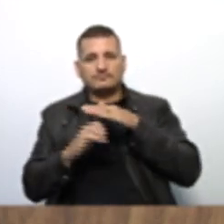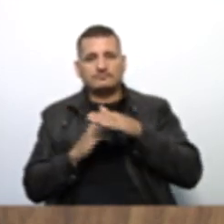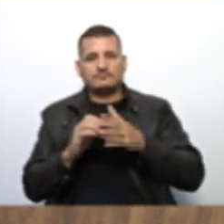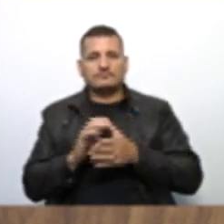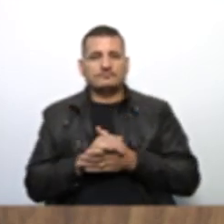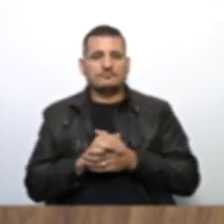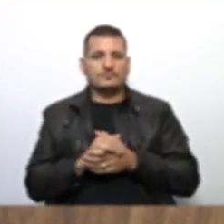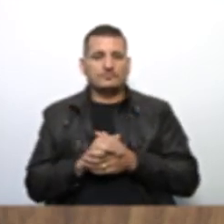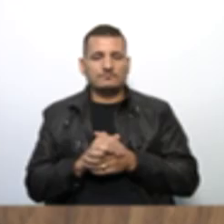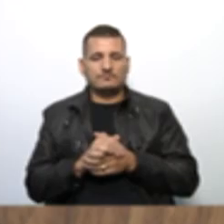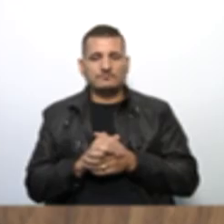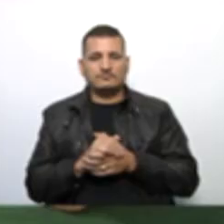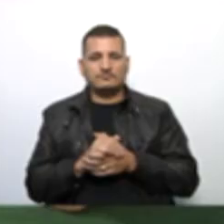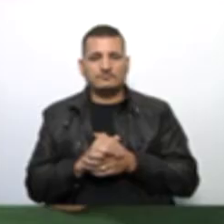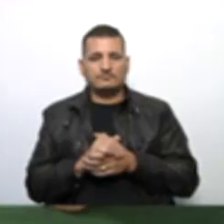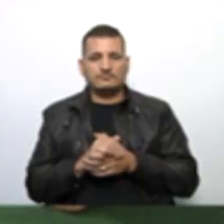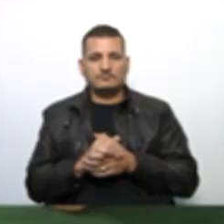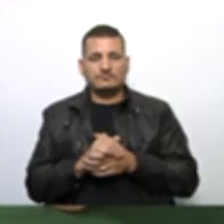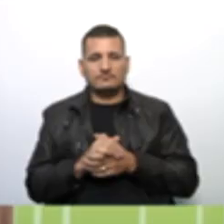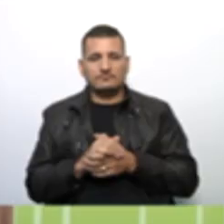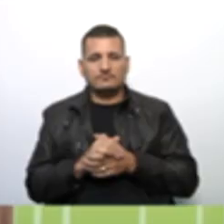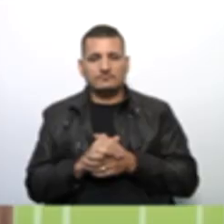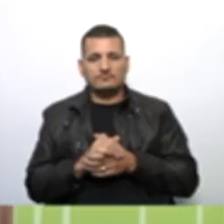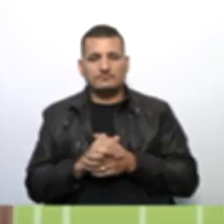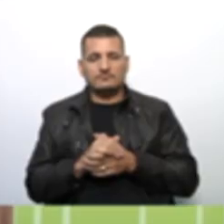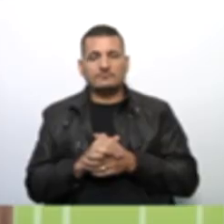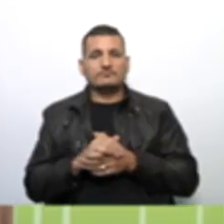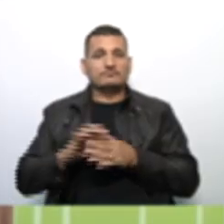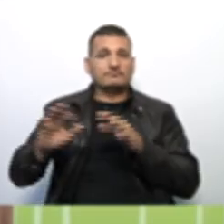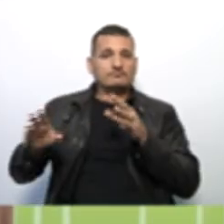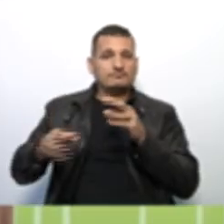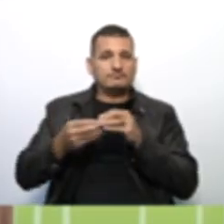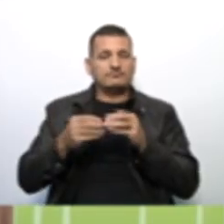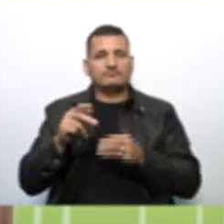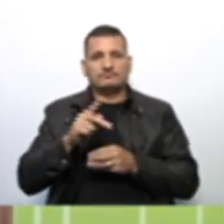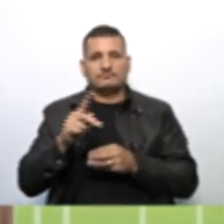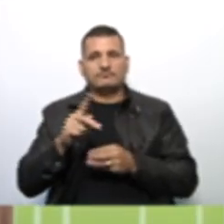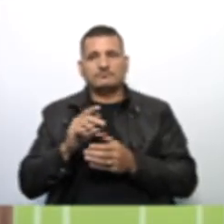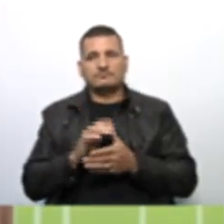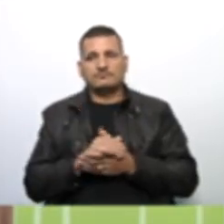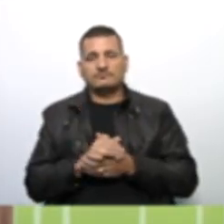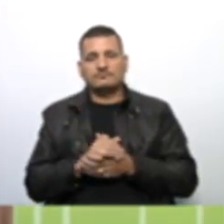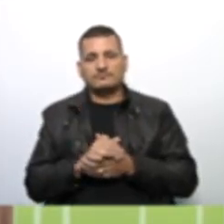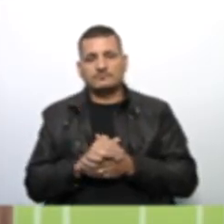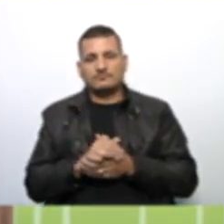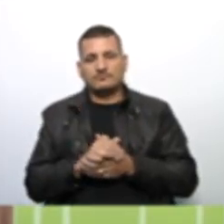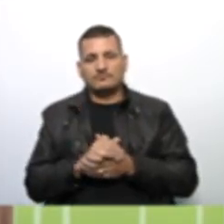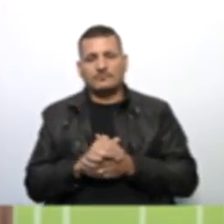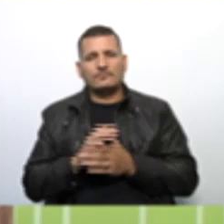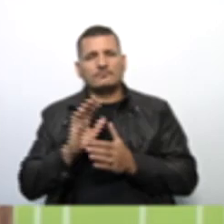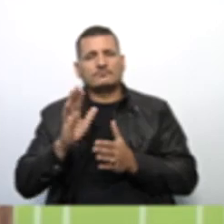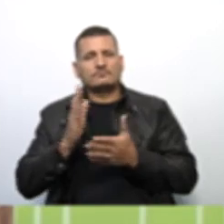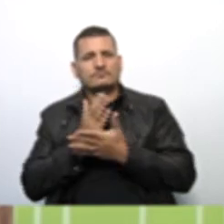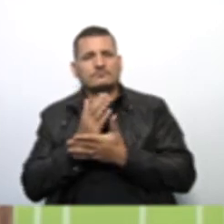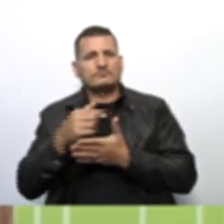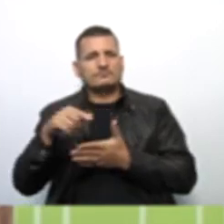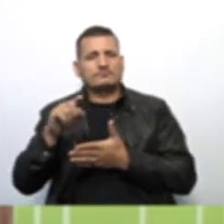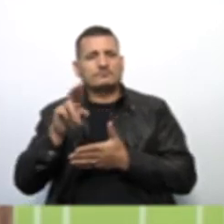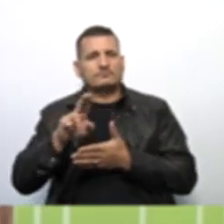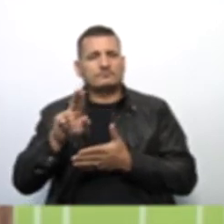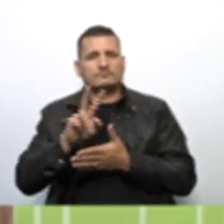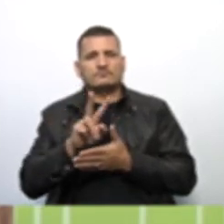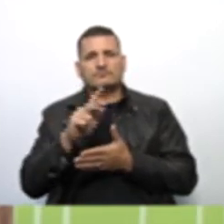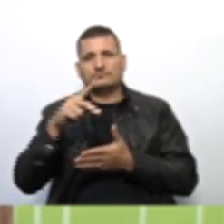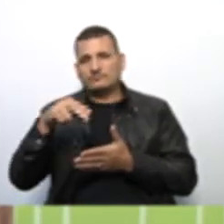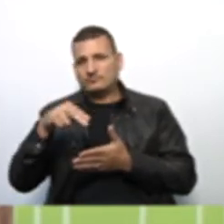tá? Pois é, pessoal, pegando o gancho do professor, né, eu acho que muitos de vocês já utilizaram o VPN no celular